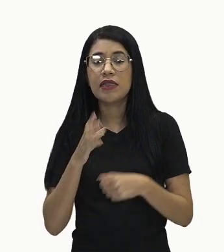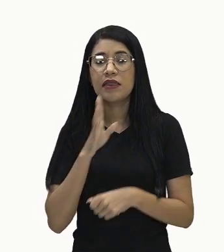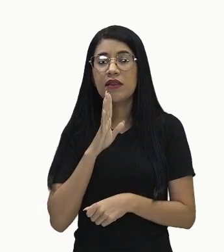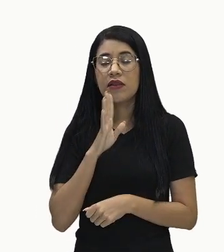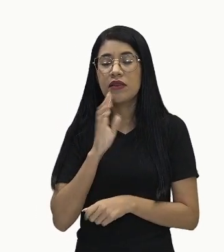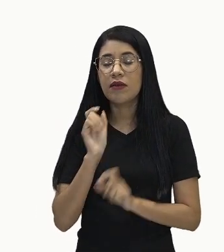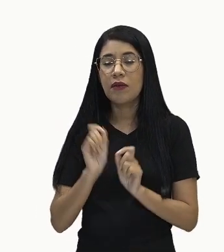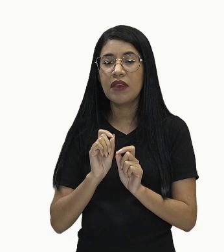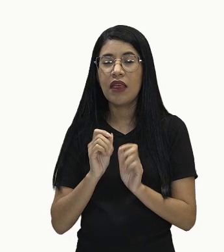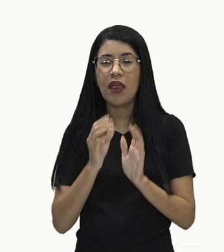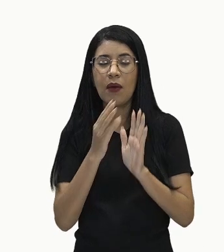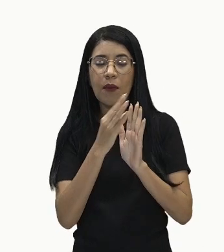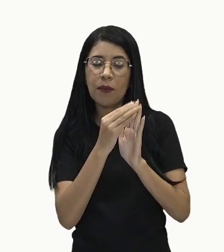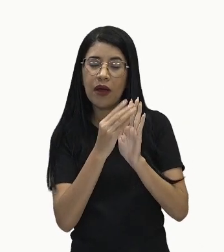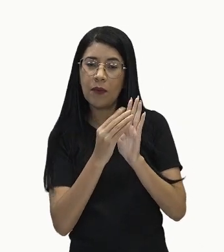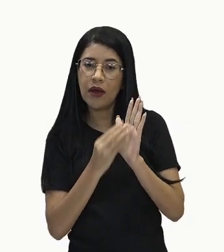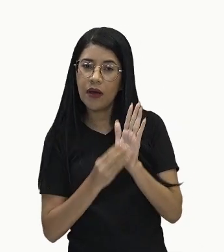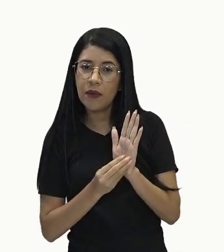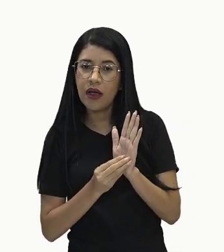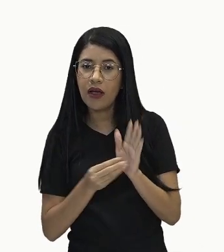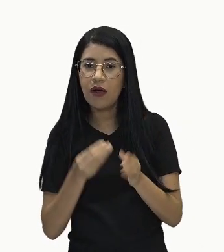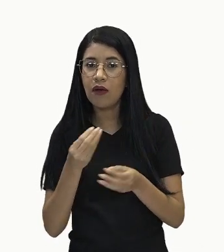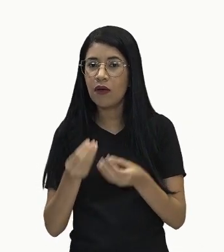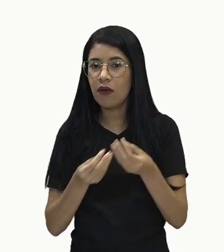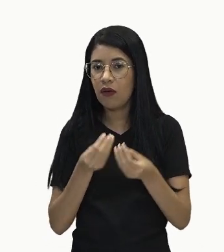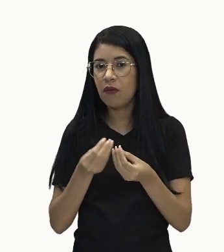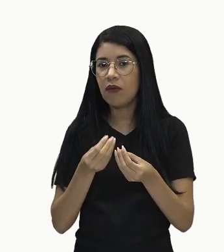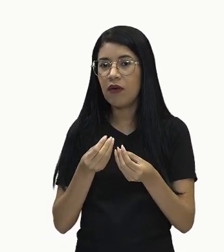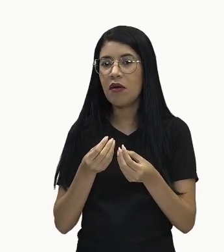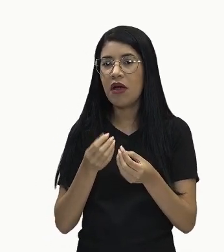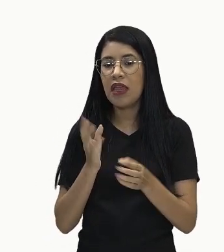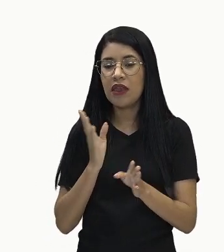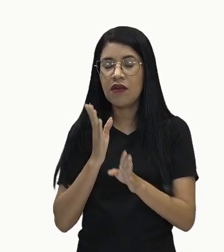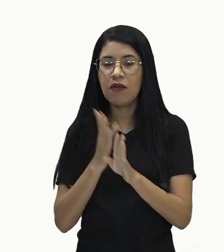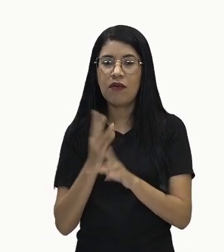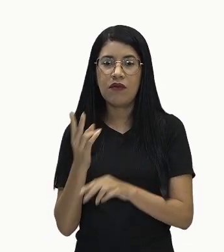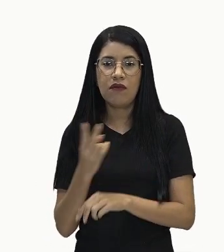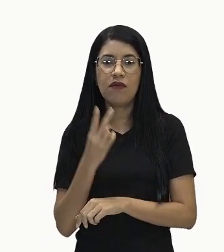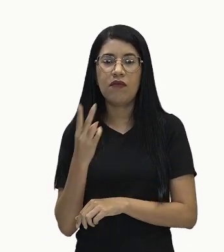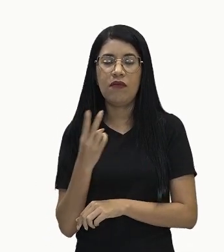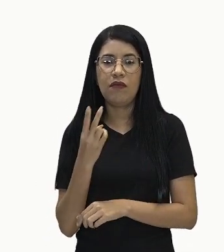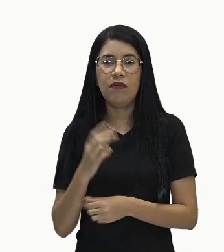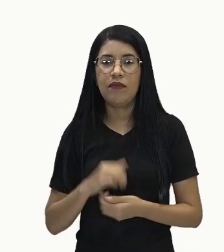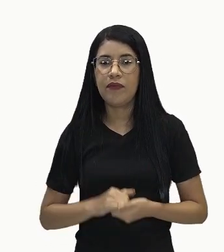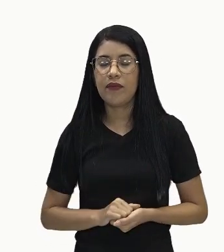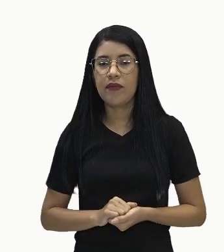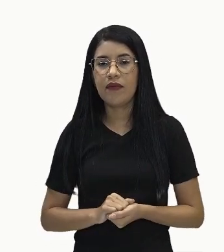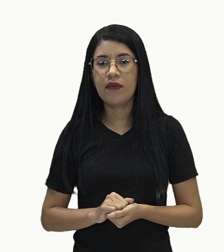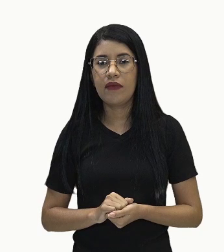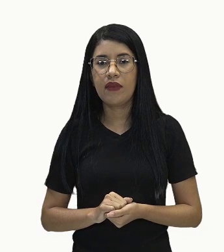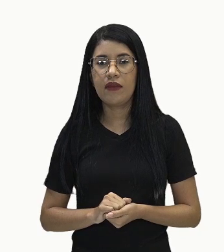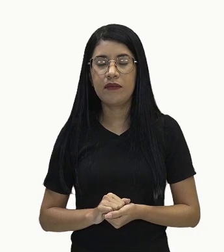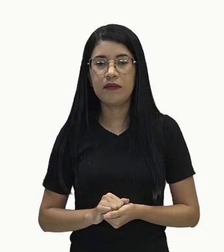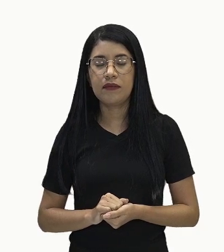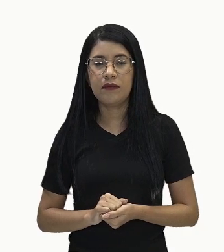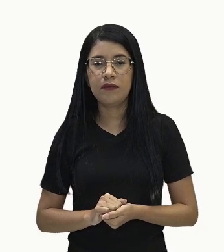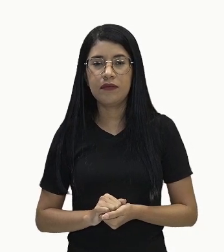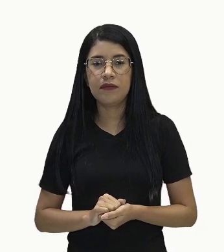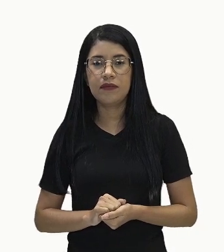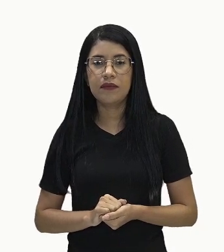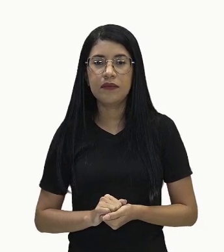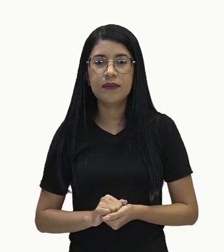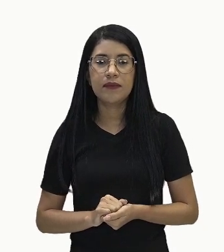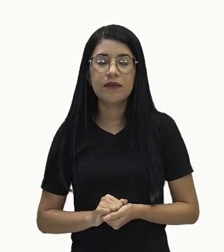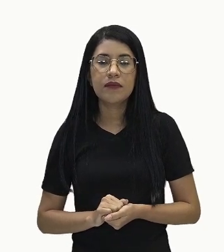cálculo. Ela quer saber se você, né, conhece a definição das medidas de tendência